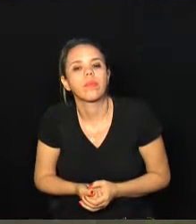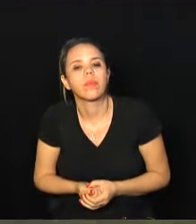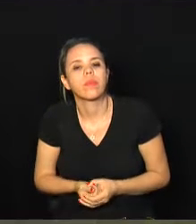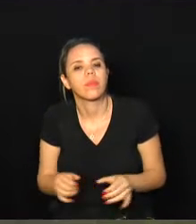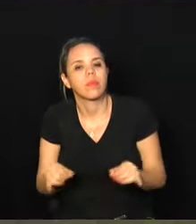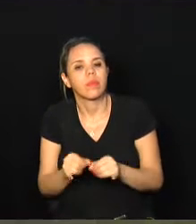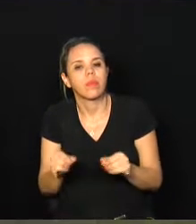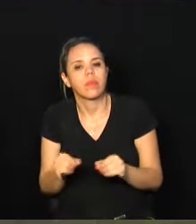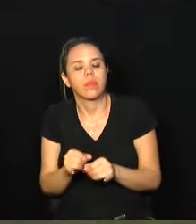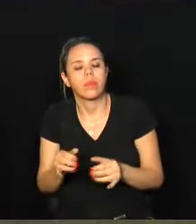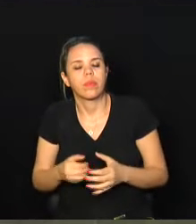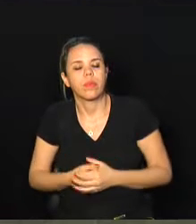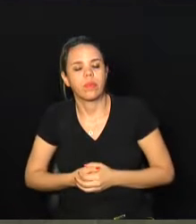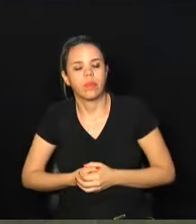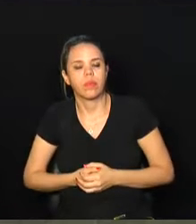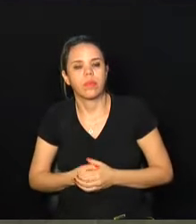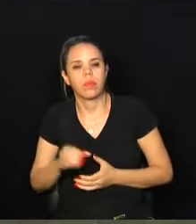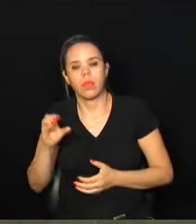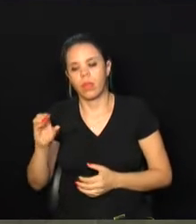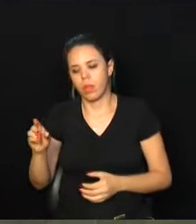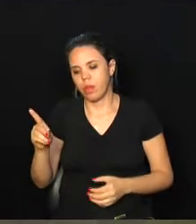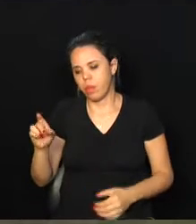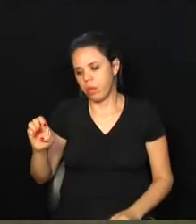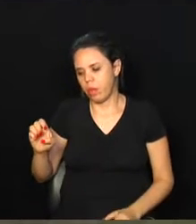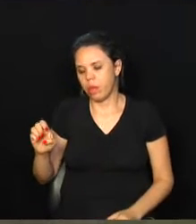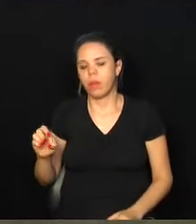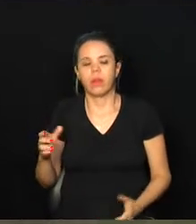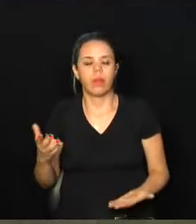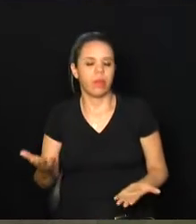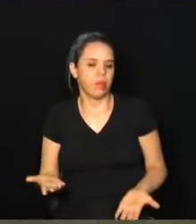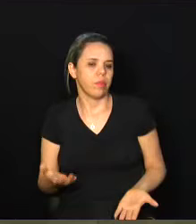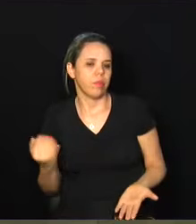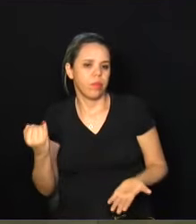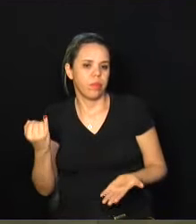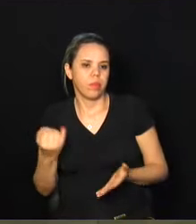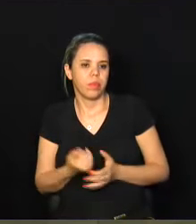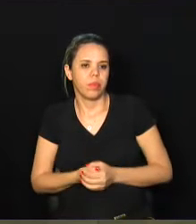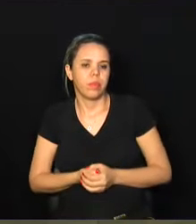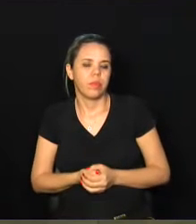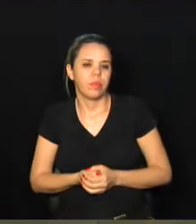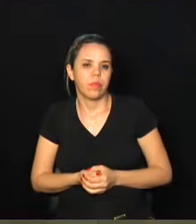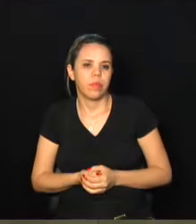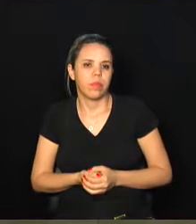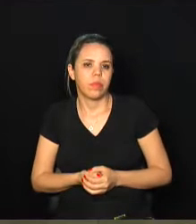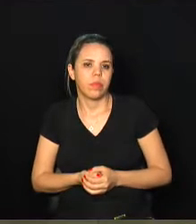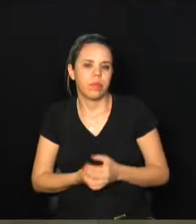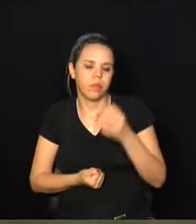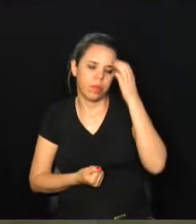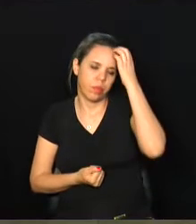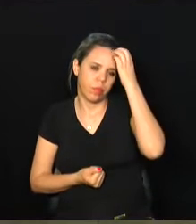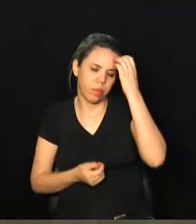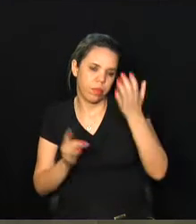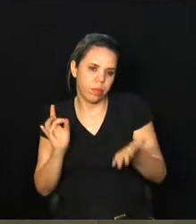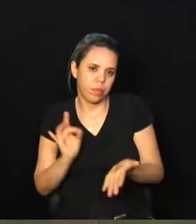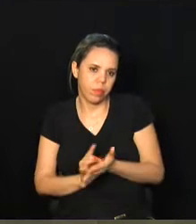bobagem total, né? CPLE é importantíssimo, né? Que